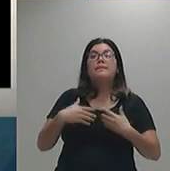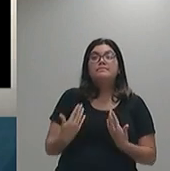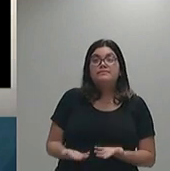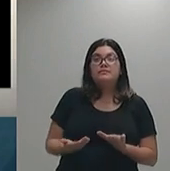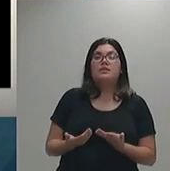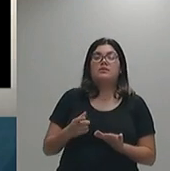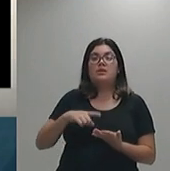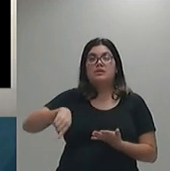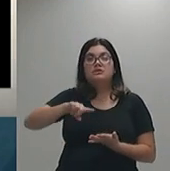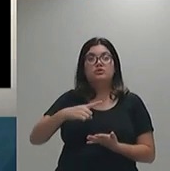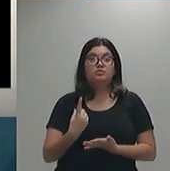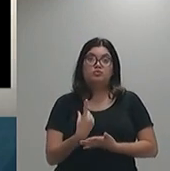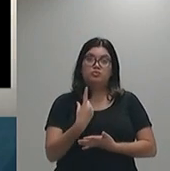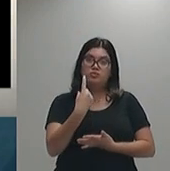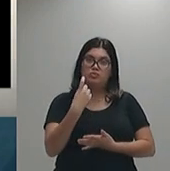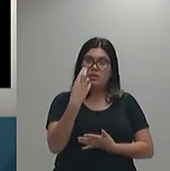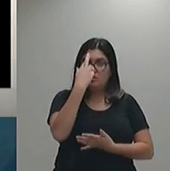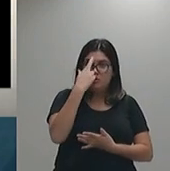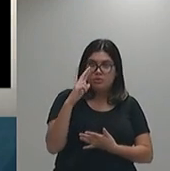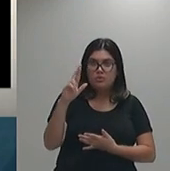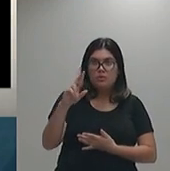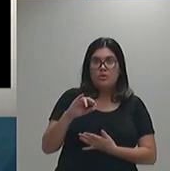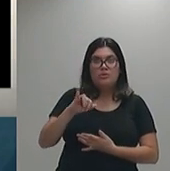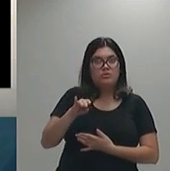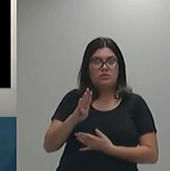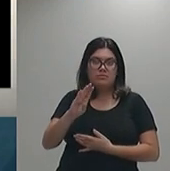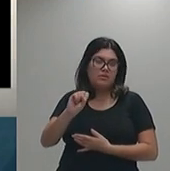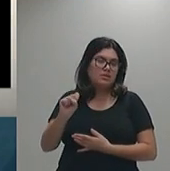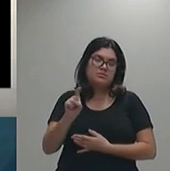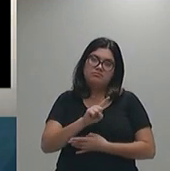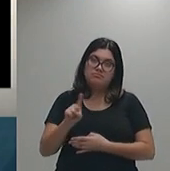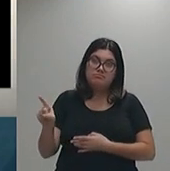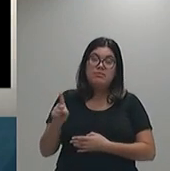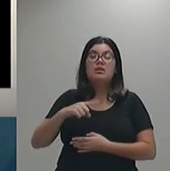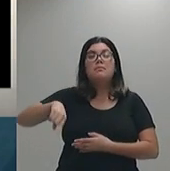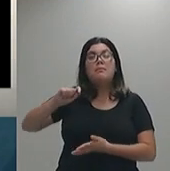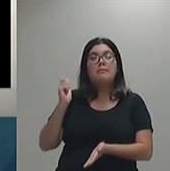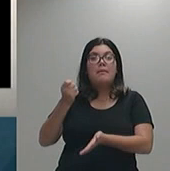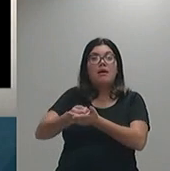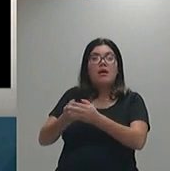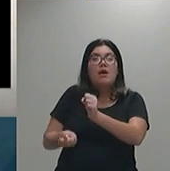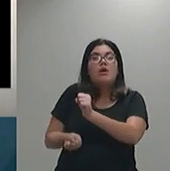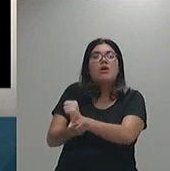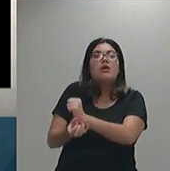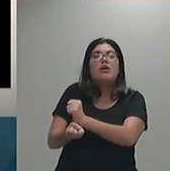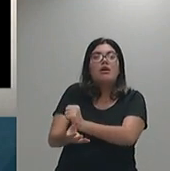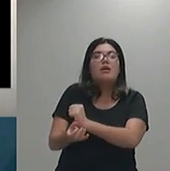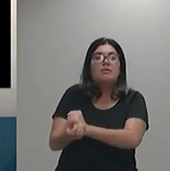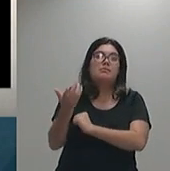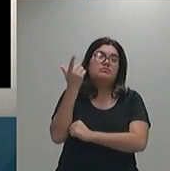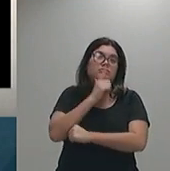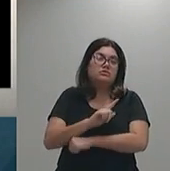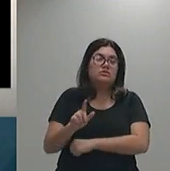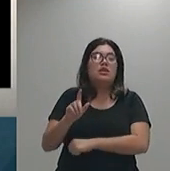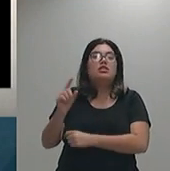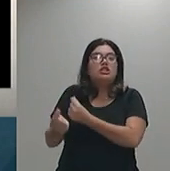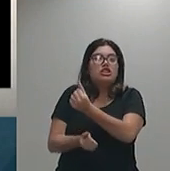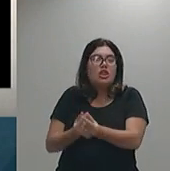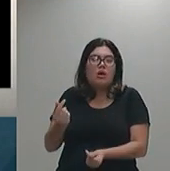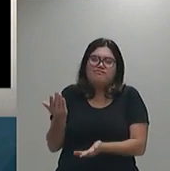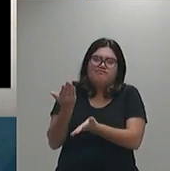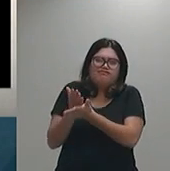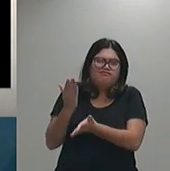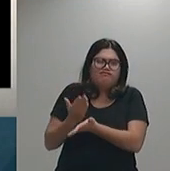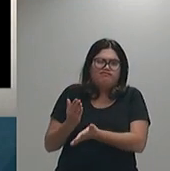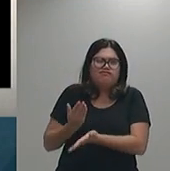donos da JBS e Eles pagaram propina inclusive para beneficiar negócios que não tem nada a ver com a JBS que